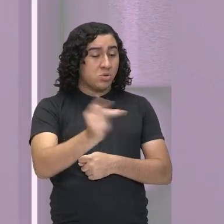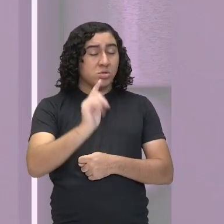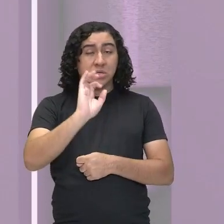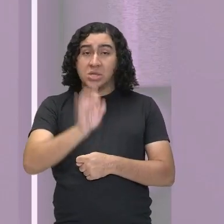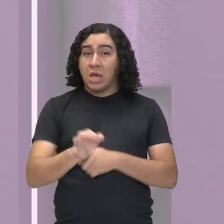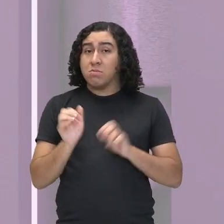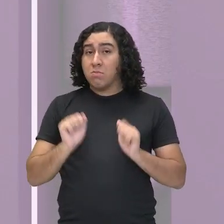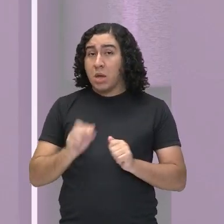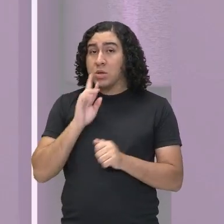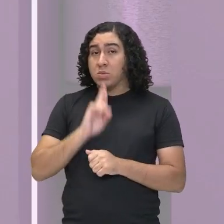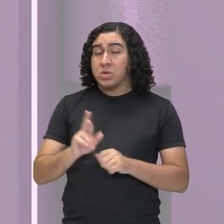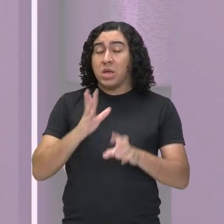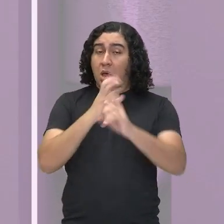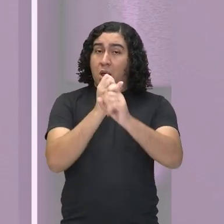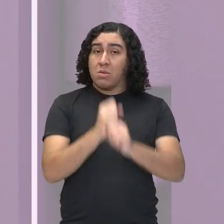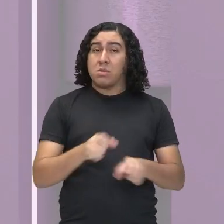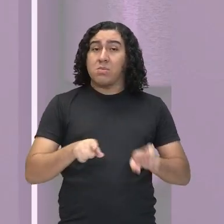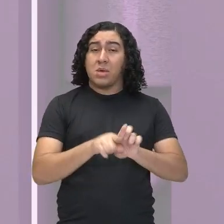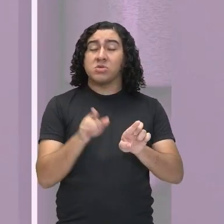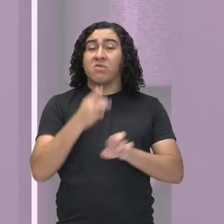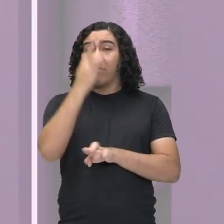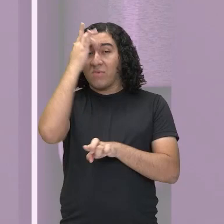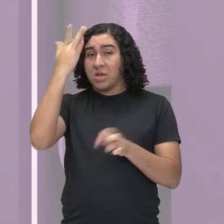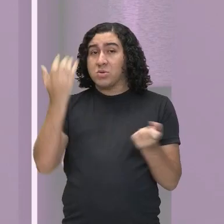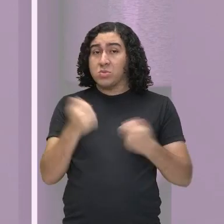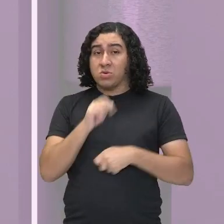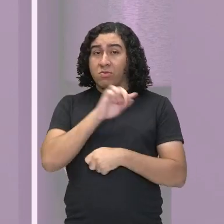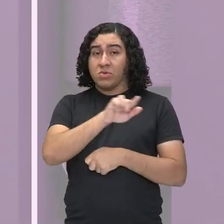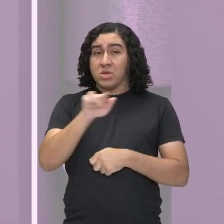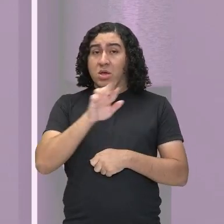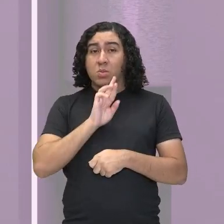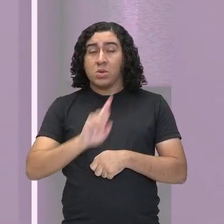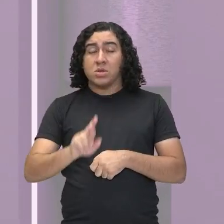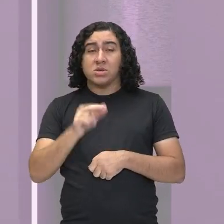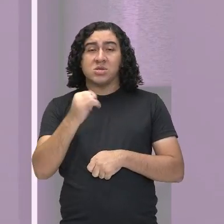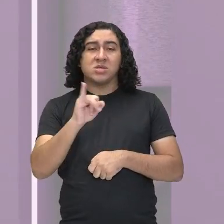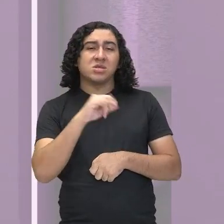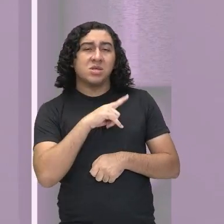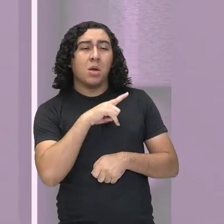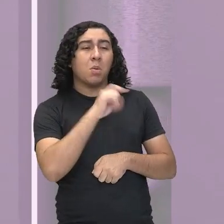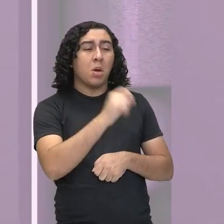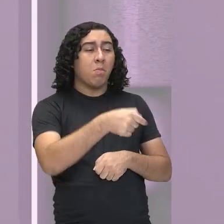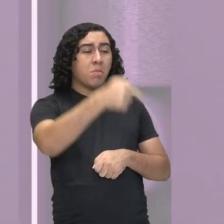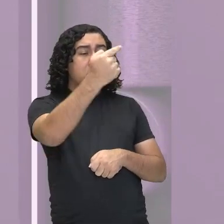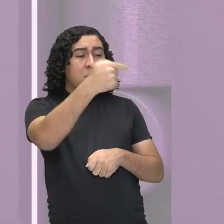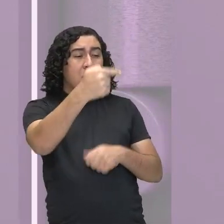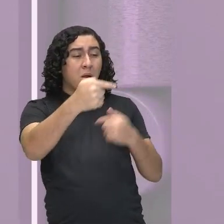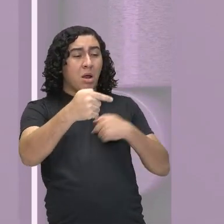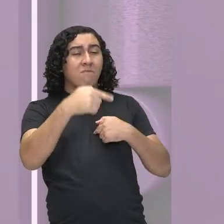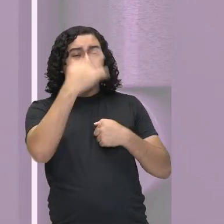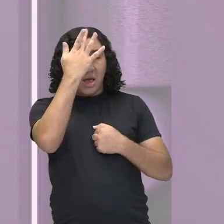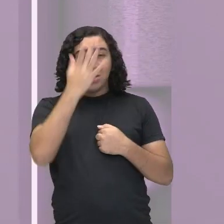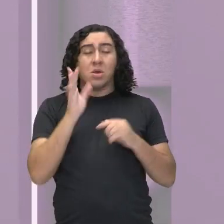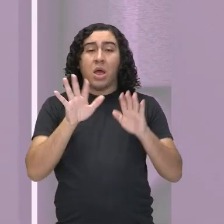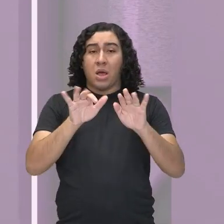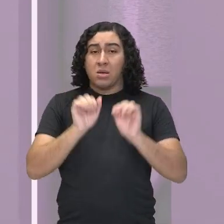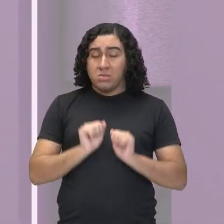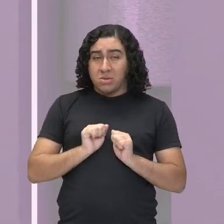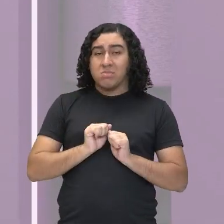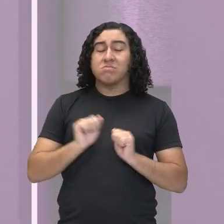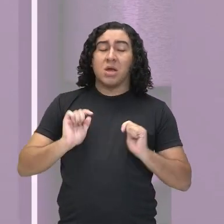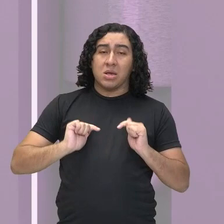eu digo que há um modo mais fácil para você. Então, se aproprie do modo mais fácil e mãos à obras aí